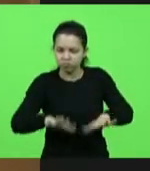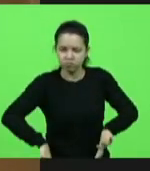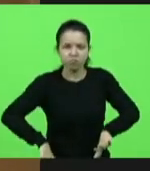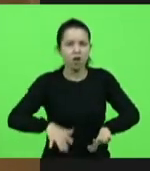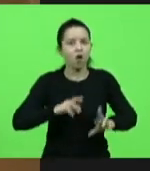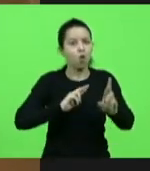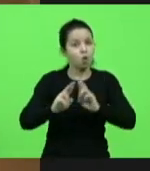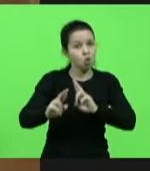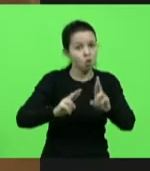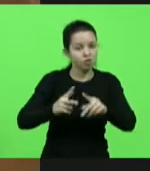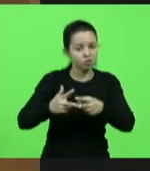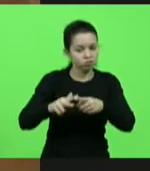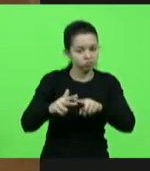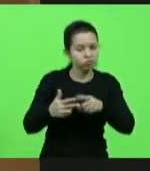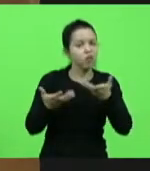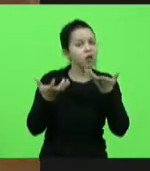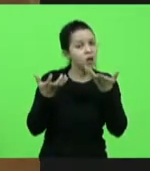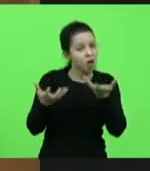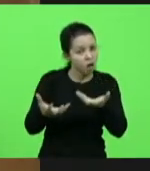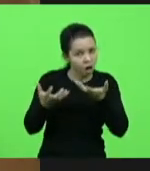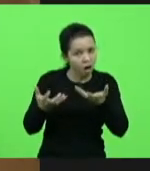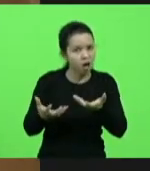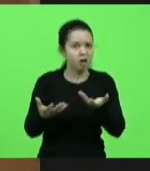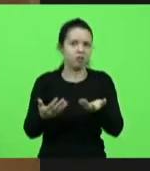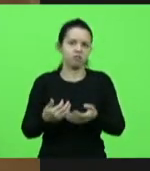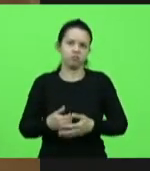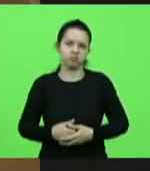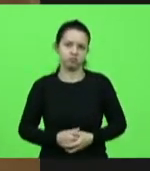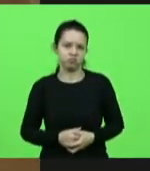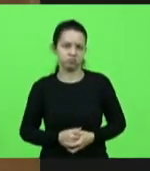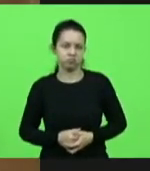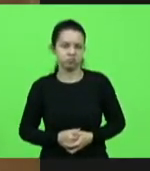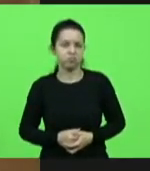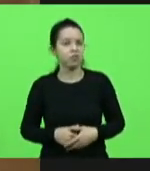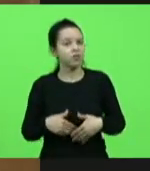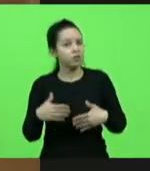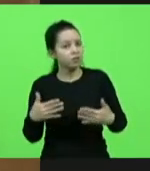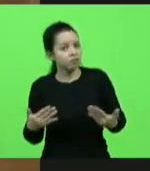liga Luiz Alves a Massaranduba, Vila Itopava. Então,